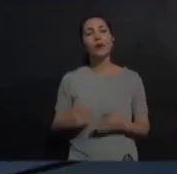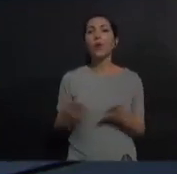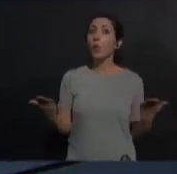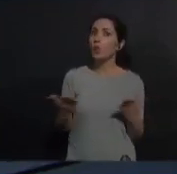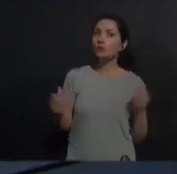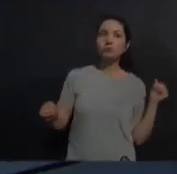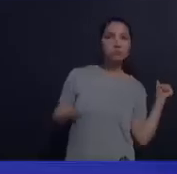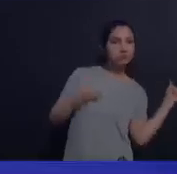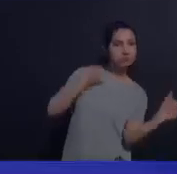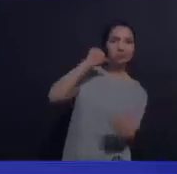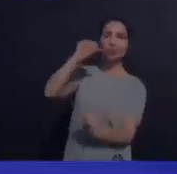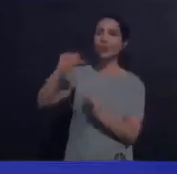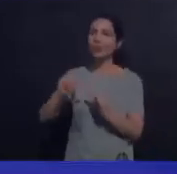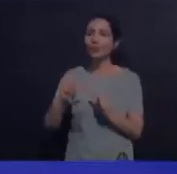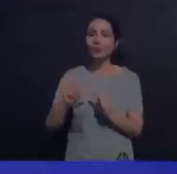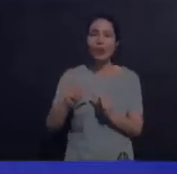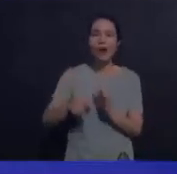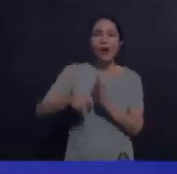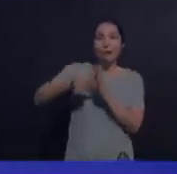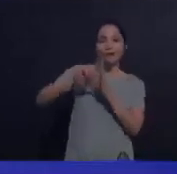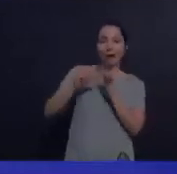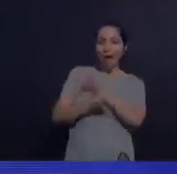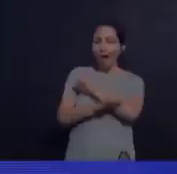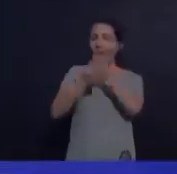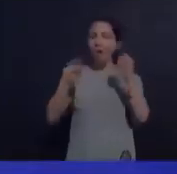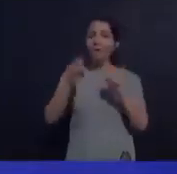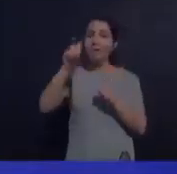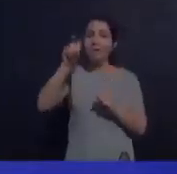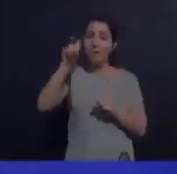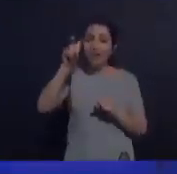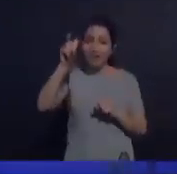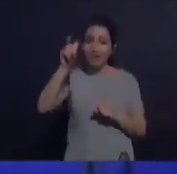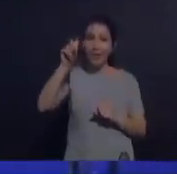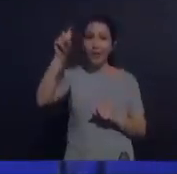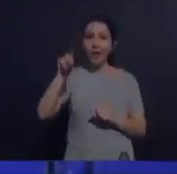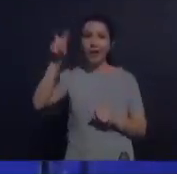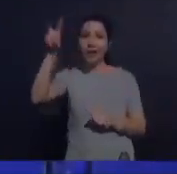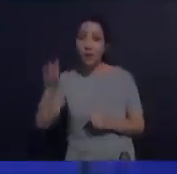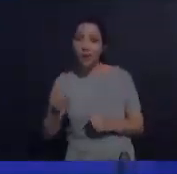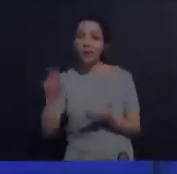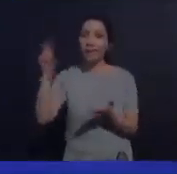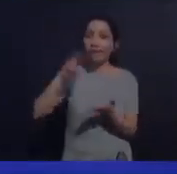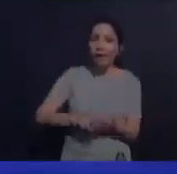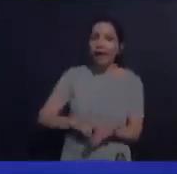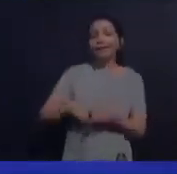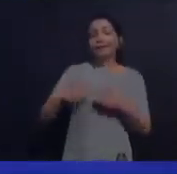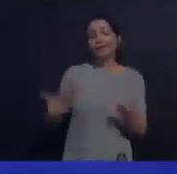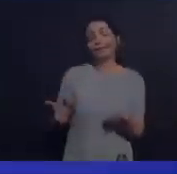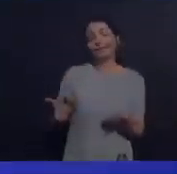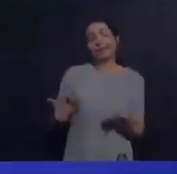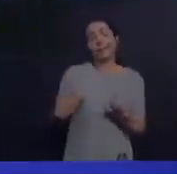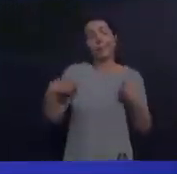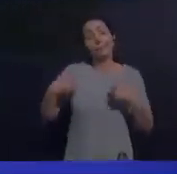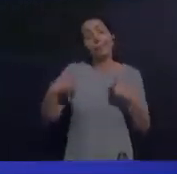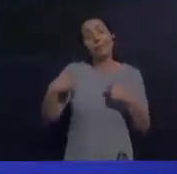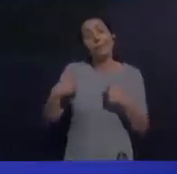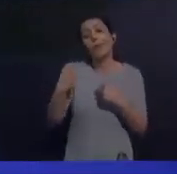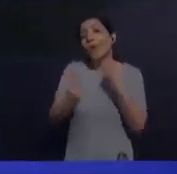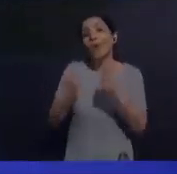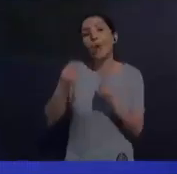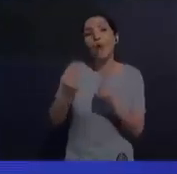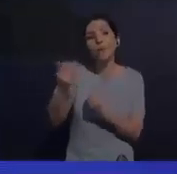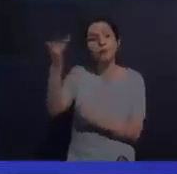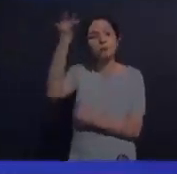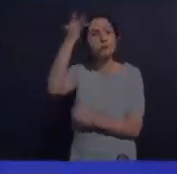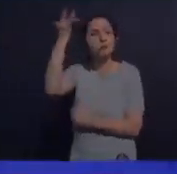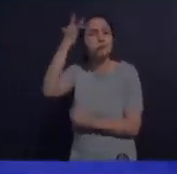acordo todos os dias 5 50 da manhã ou seja pra eu crescer pra eu amadurecer aprender mas do